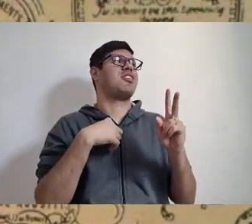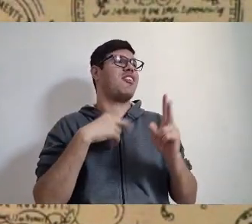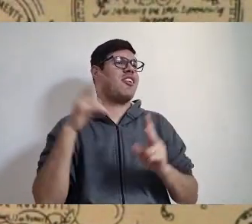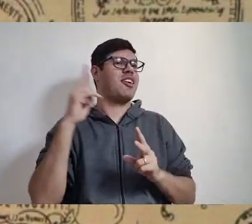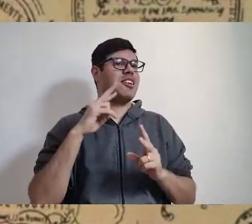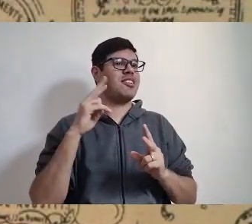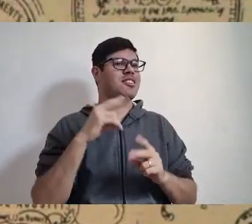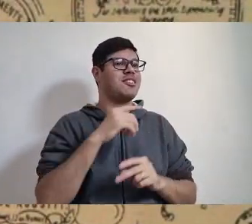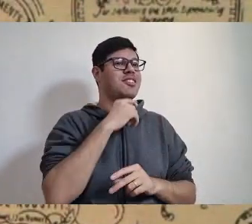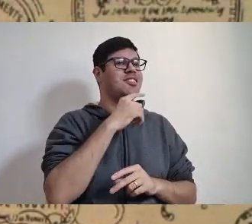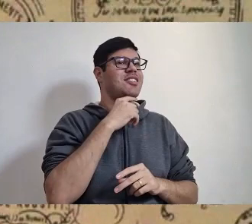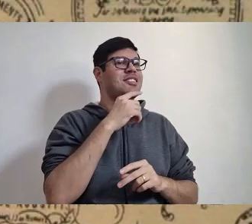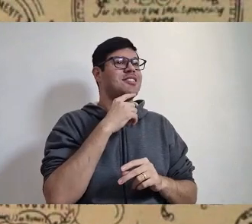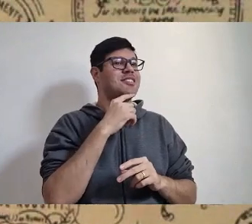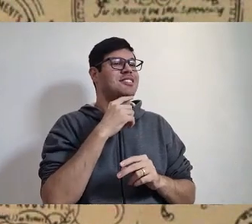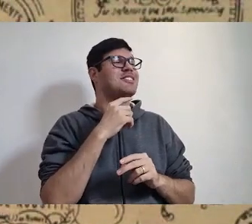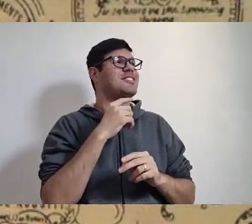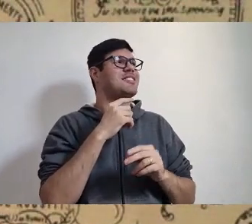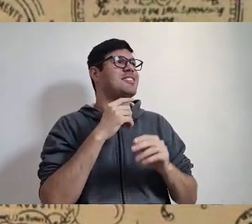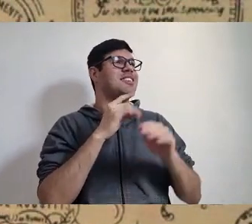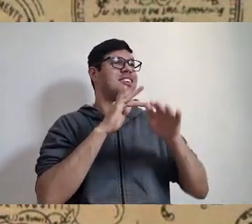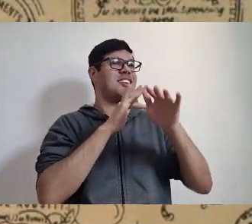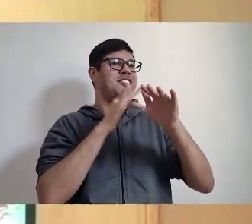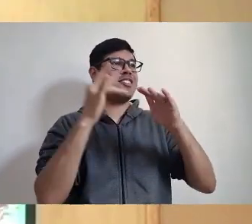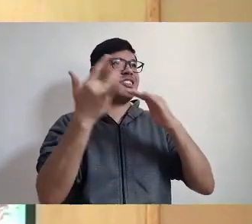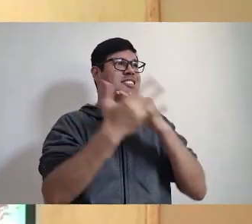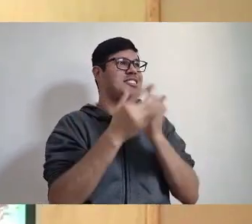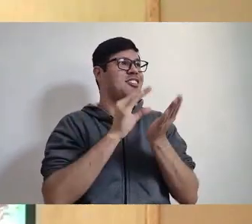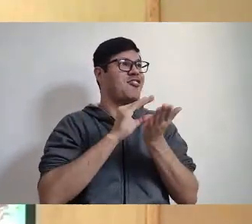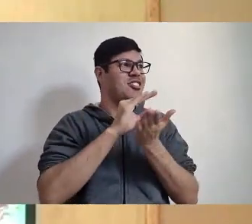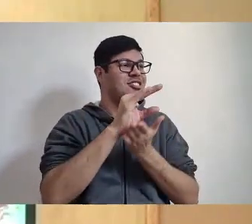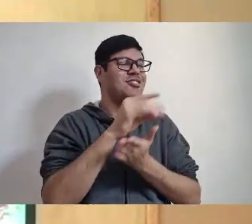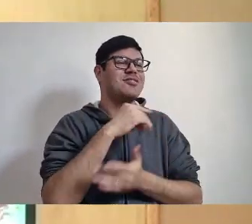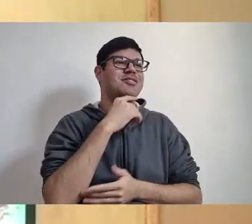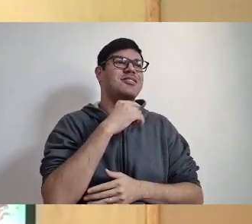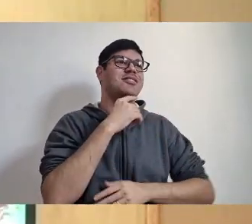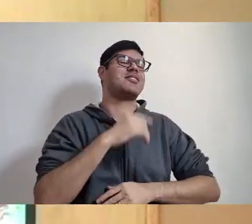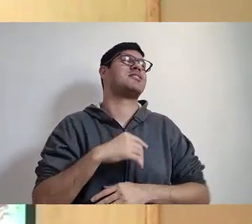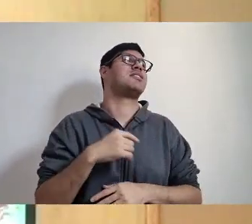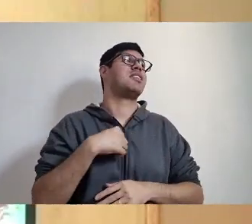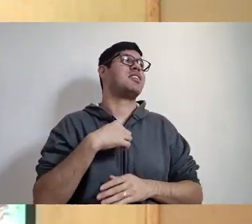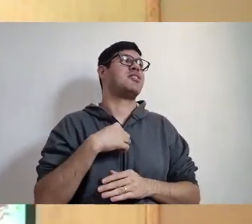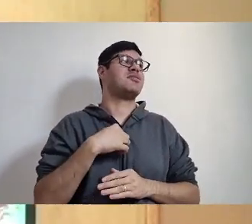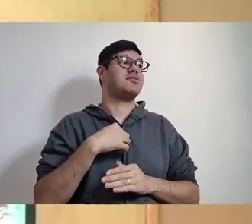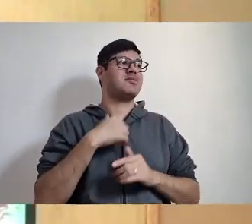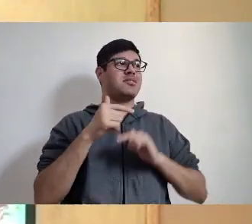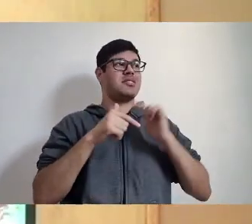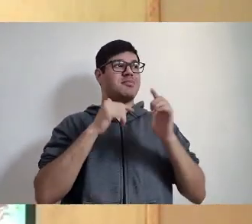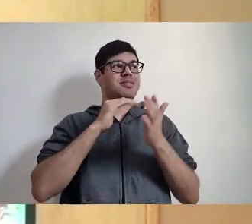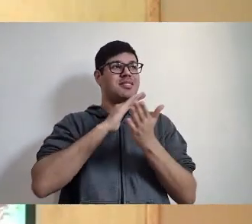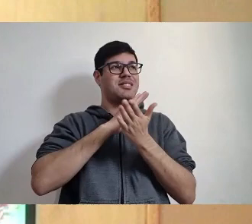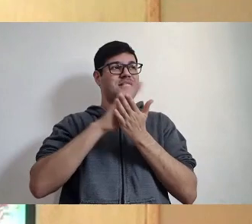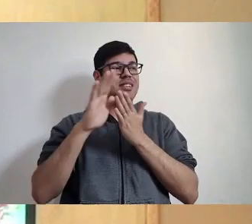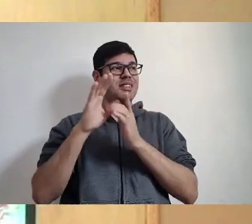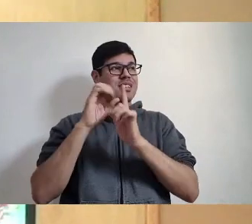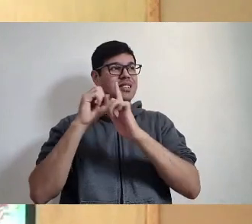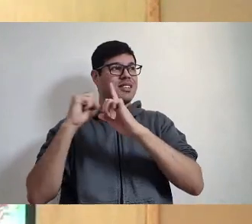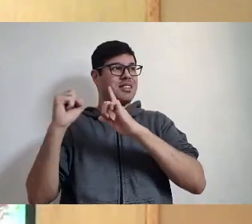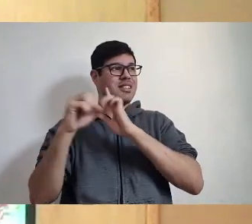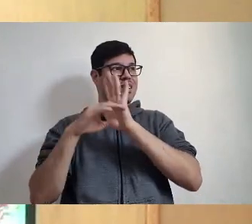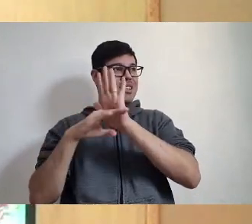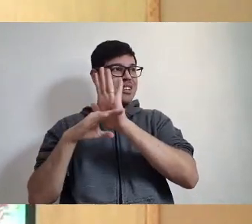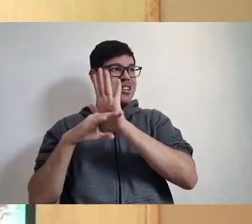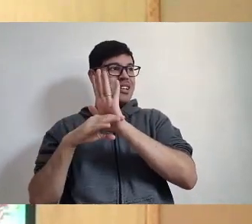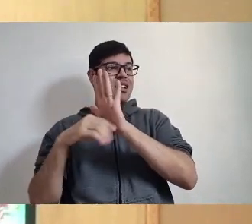que não tem condições de investir hoje em mídia, por exemplo. Não, mas tá indo bem. Eu saí do meu trabalho como assistente social e estou